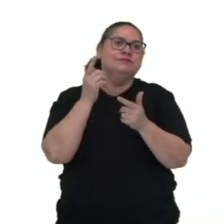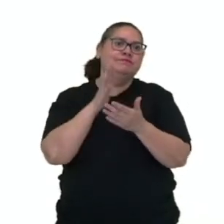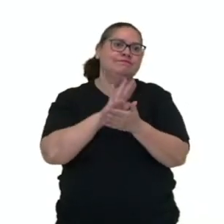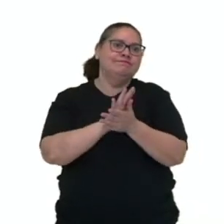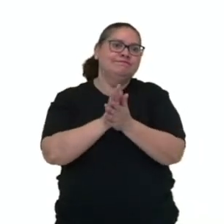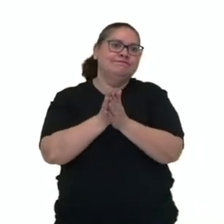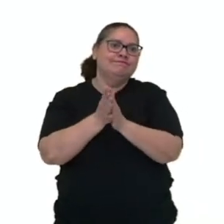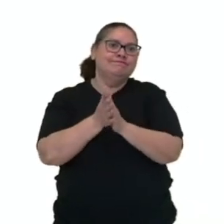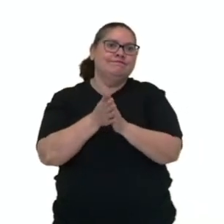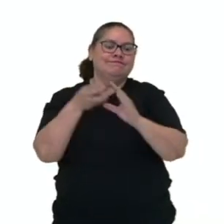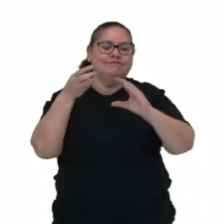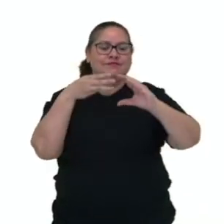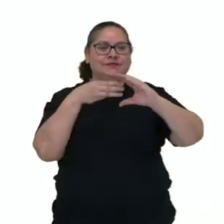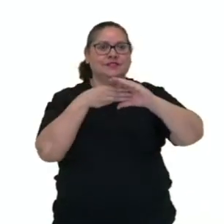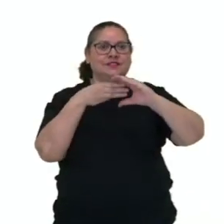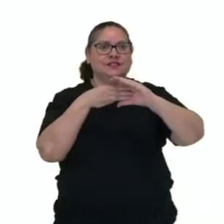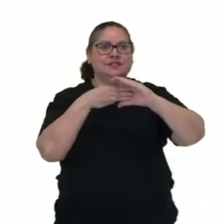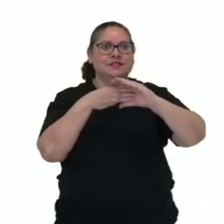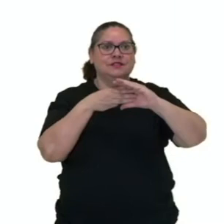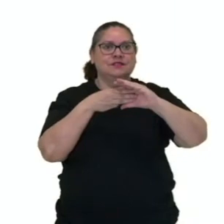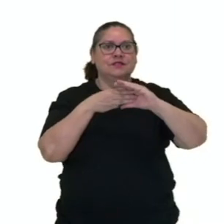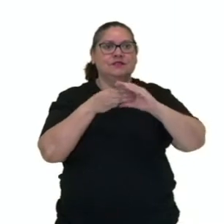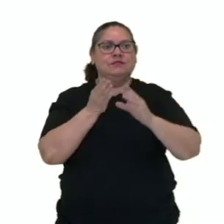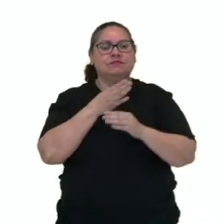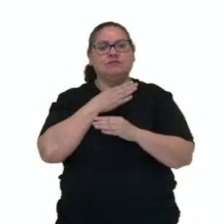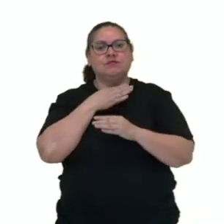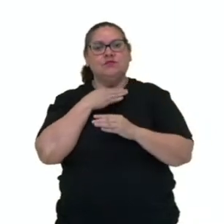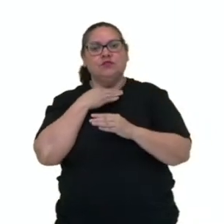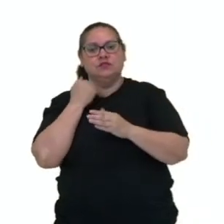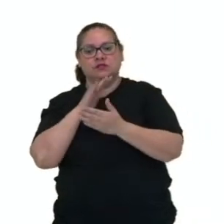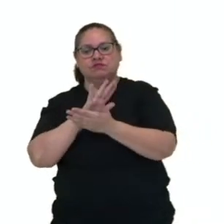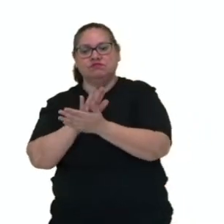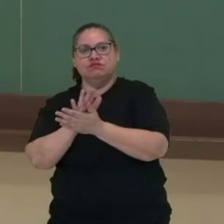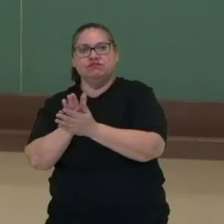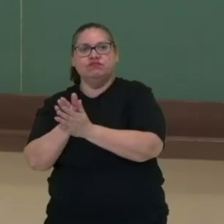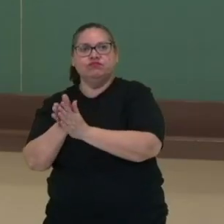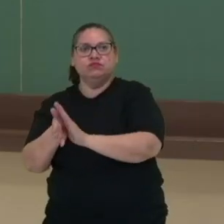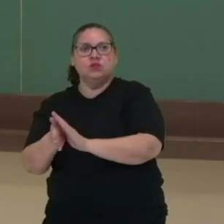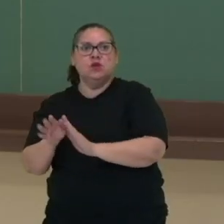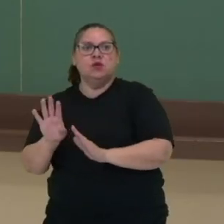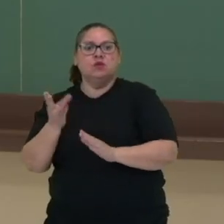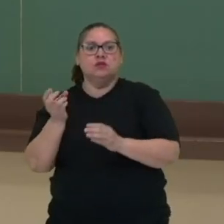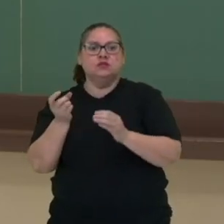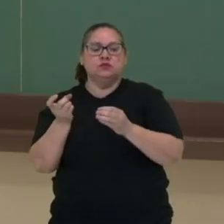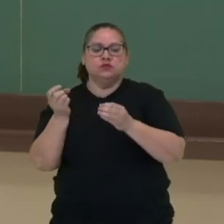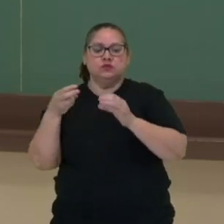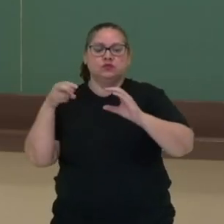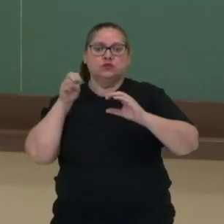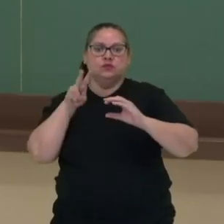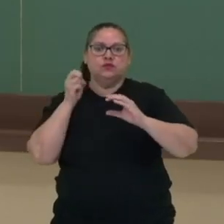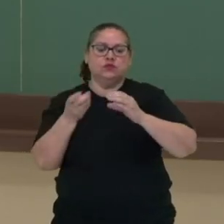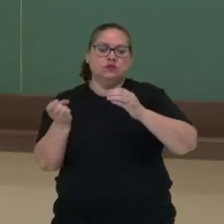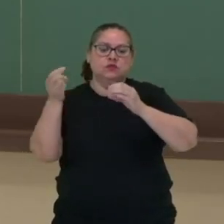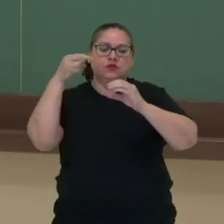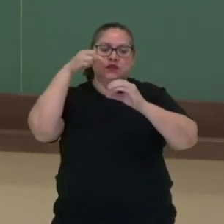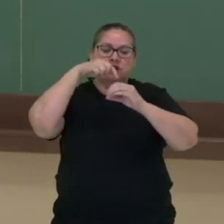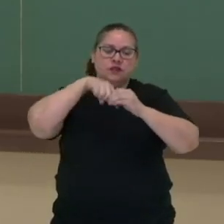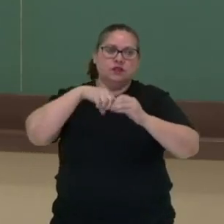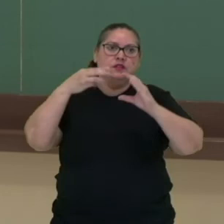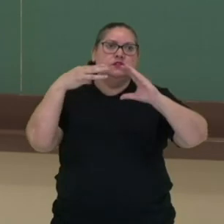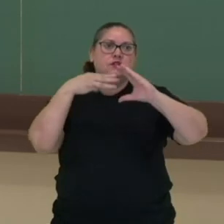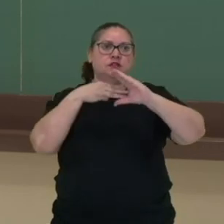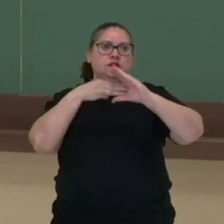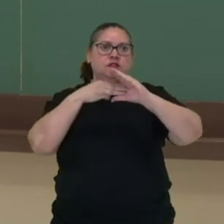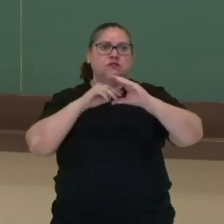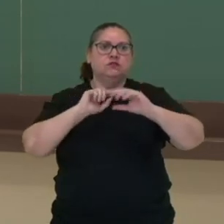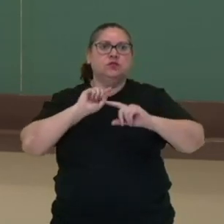célula, levando essa célula à morte. Então, quando o vírus entra na célula, depois